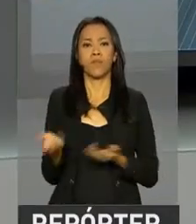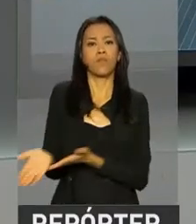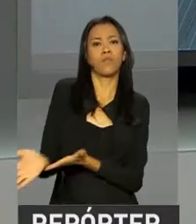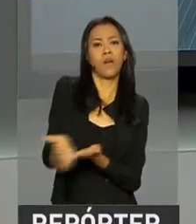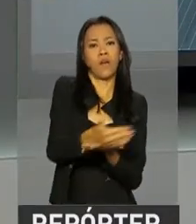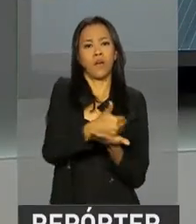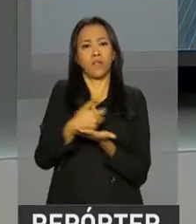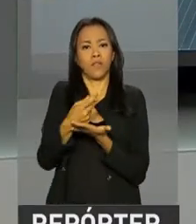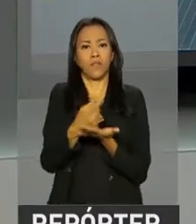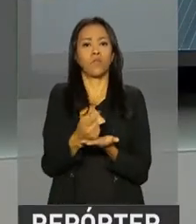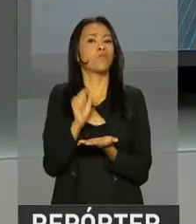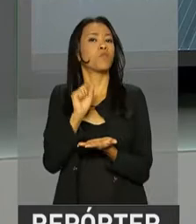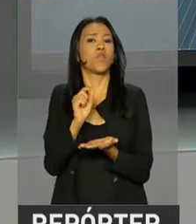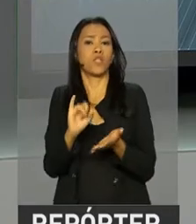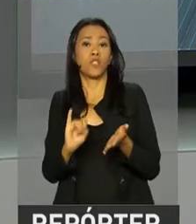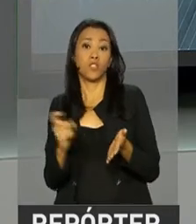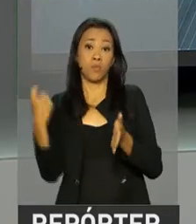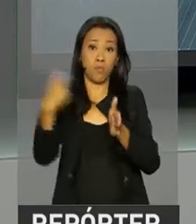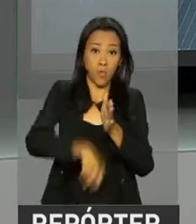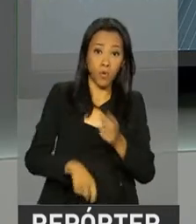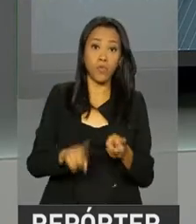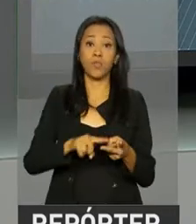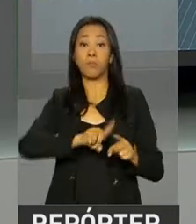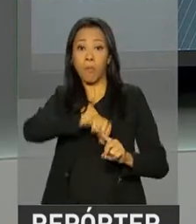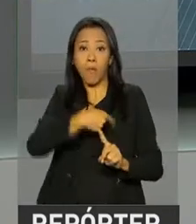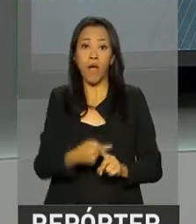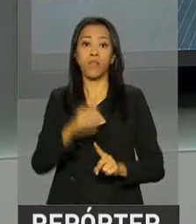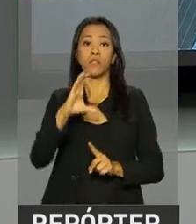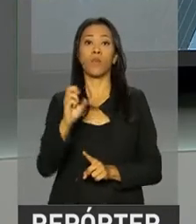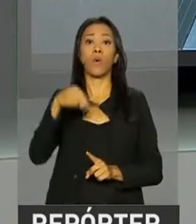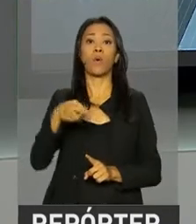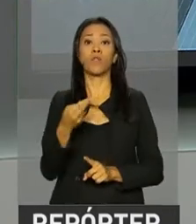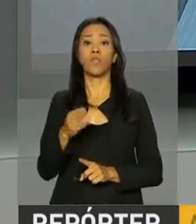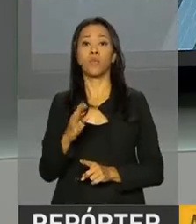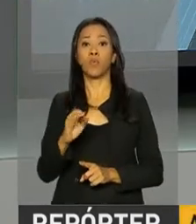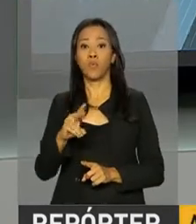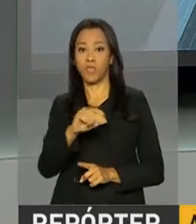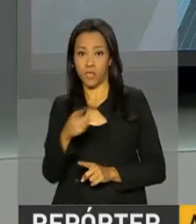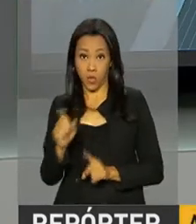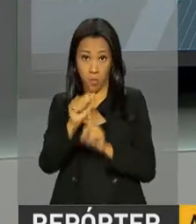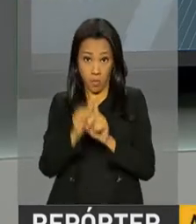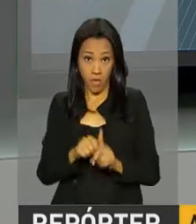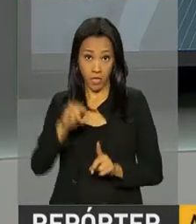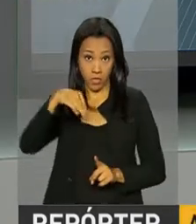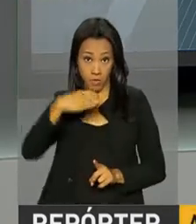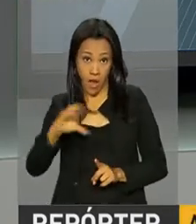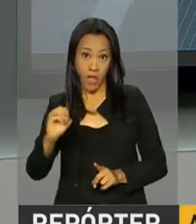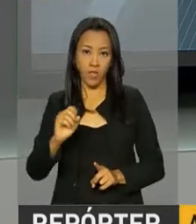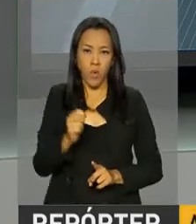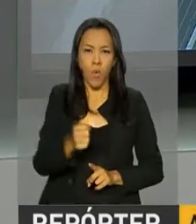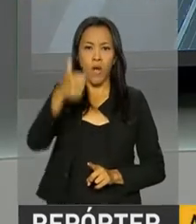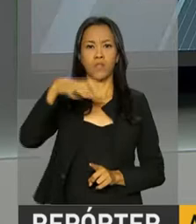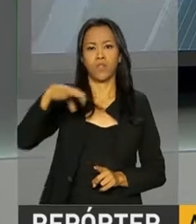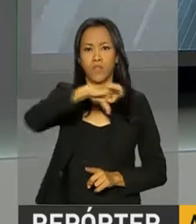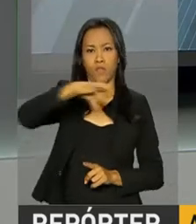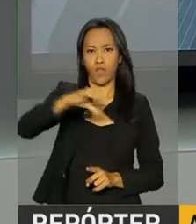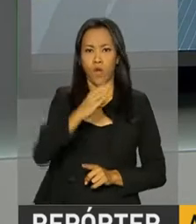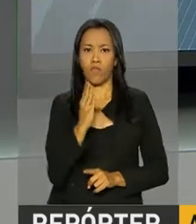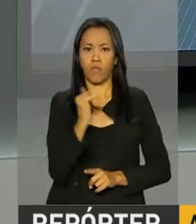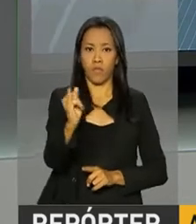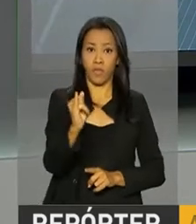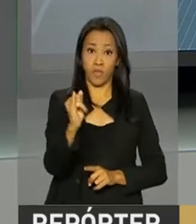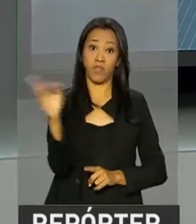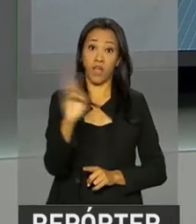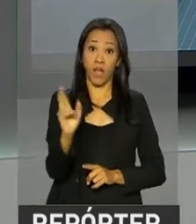de impostos e contribuições federais no mês de março chegou a quase 99 bilhões de reais uma queda